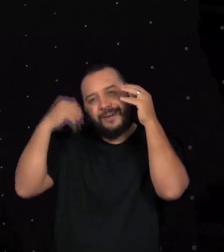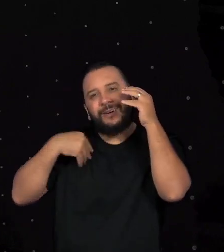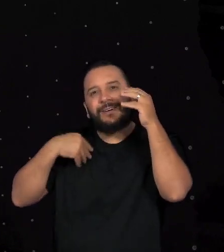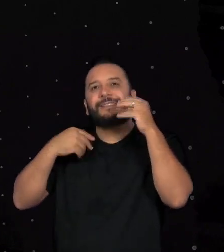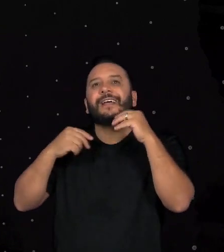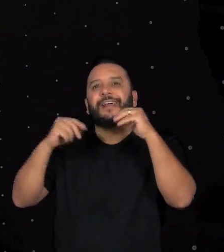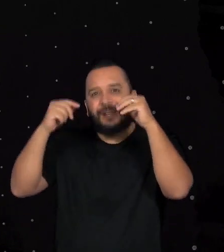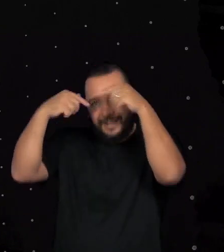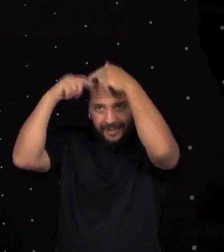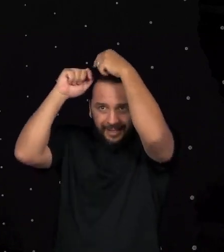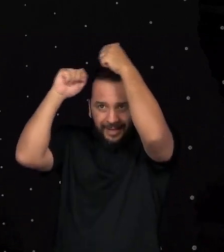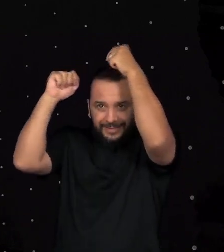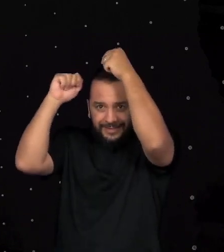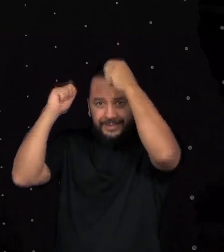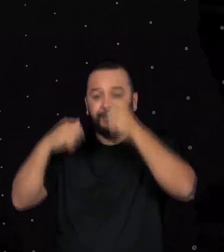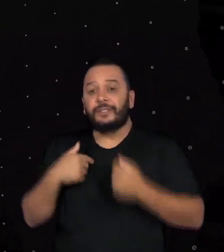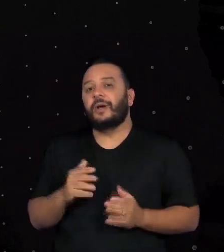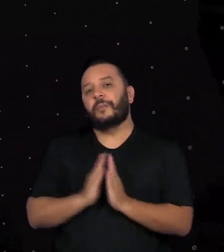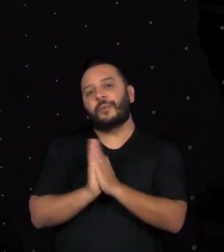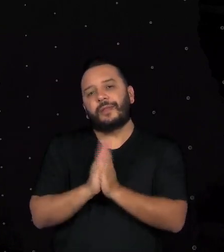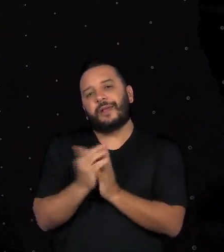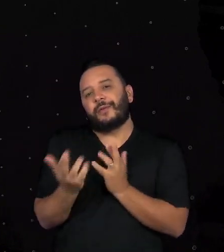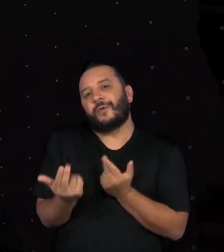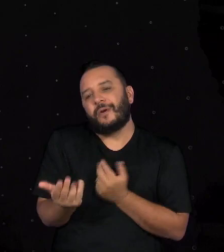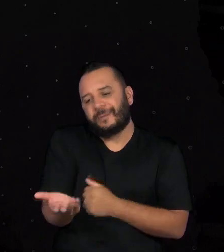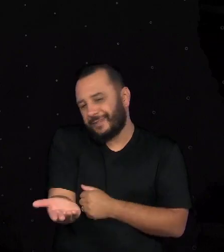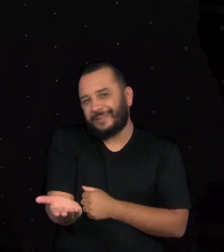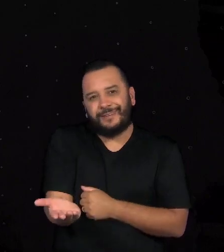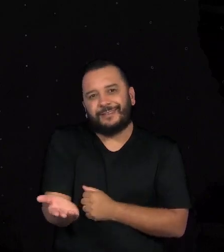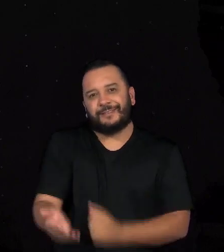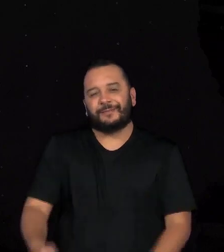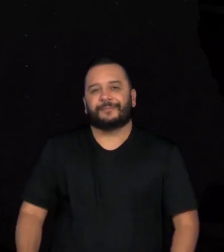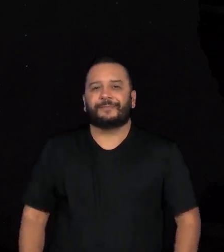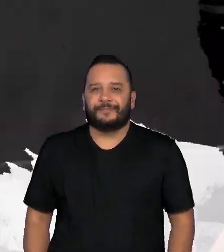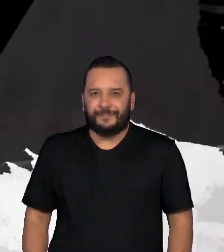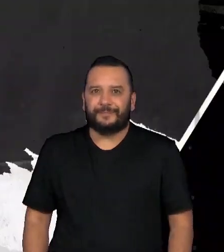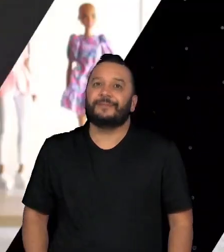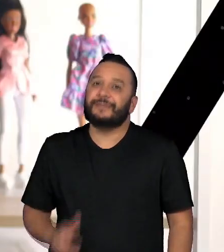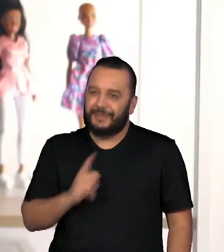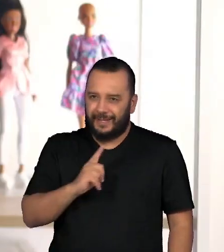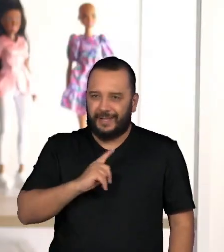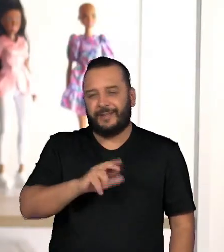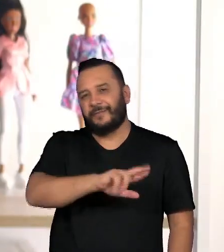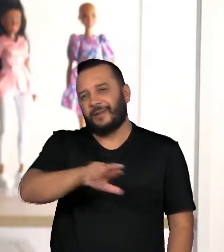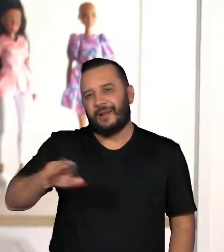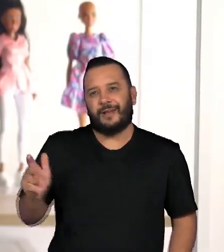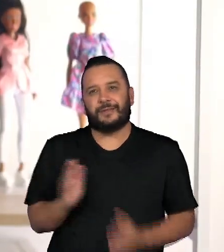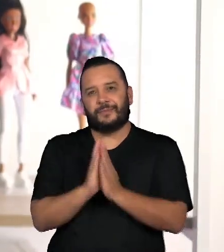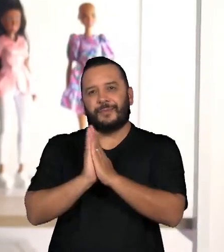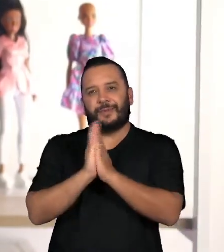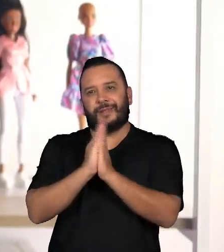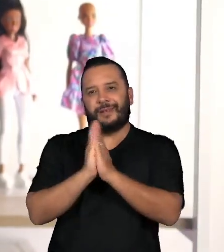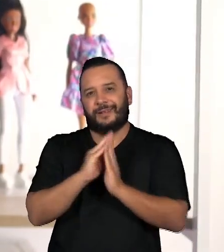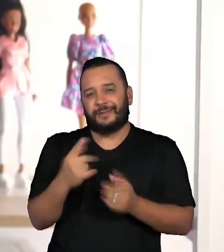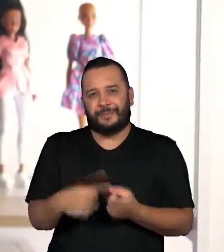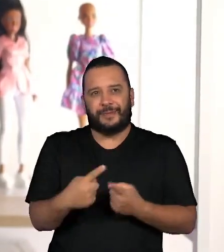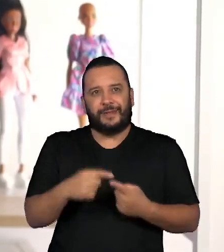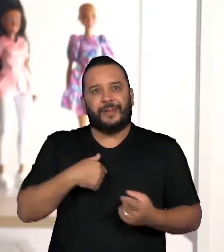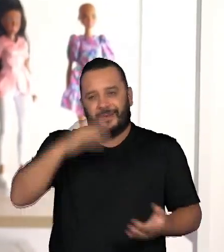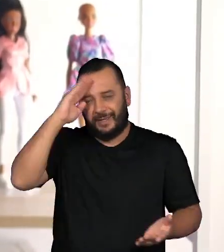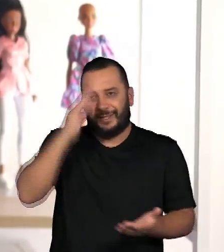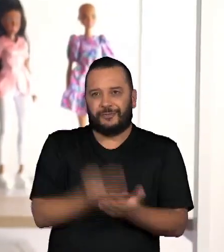uma boneca igual a você, meu amor. A gente tem bastante boneco porque a gente acredita que